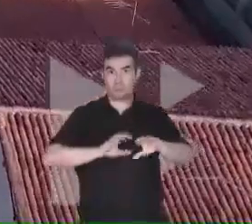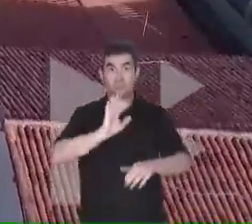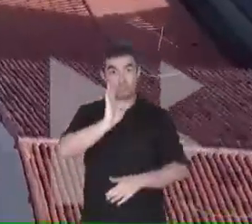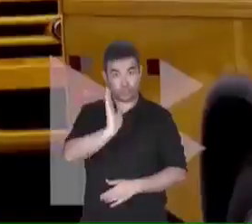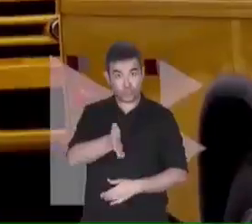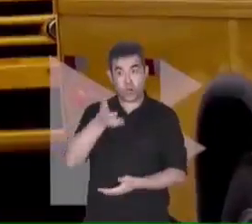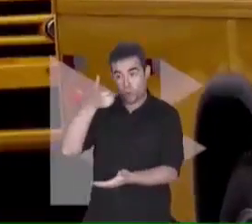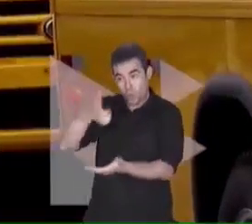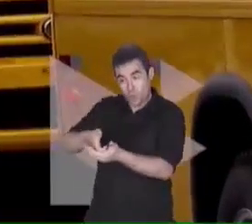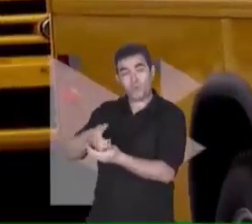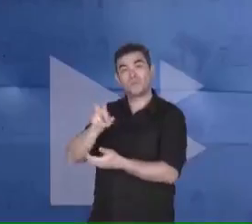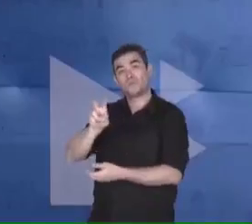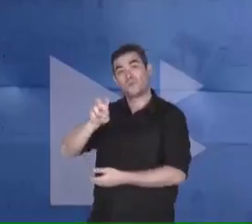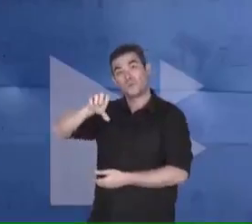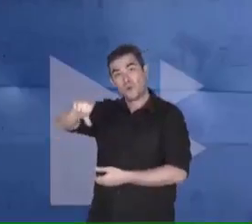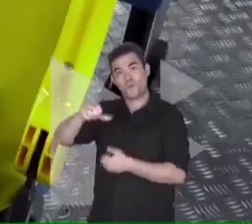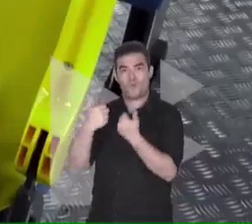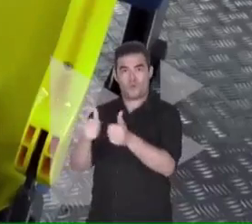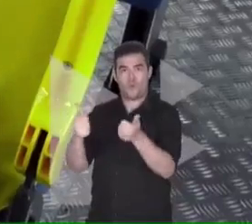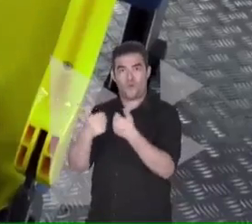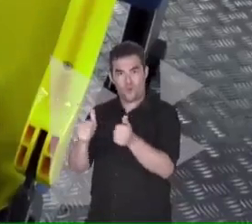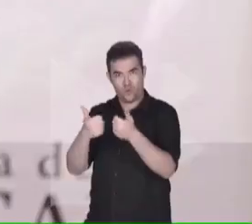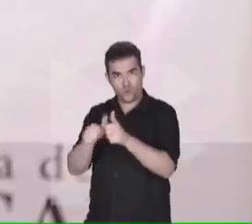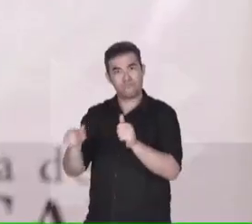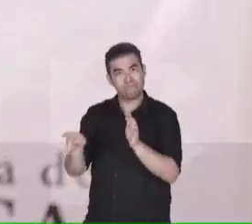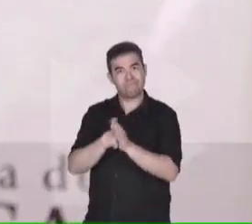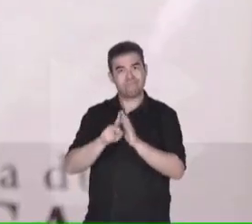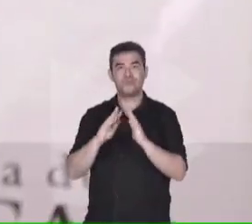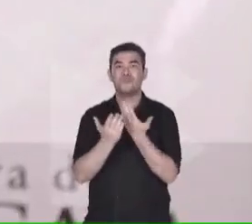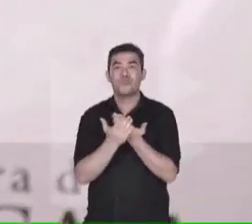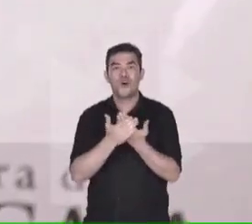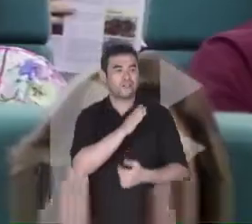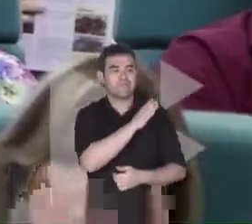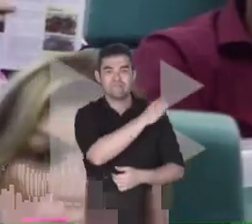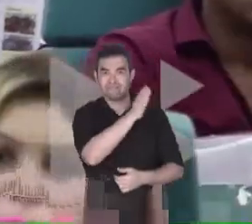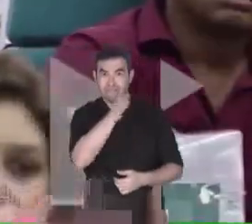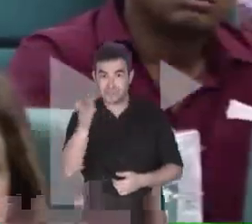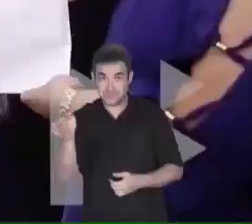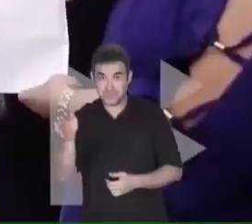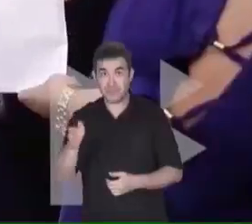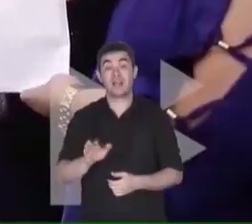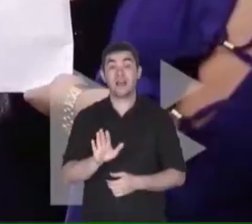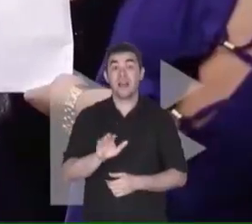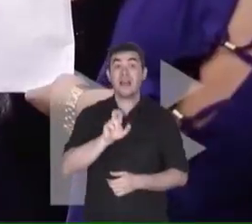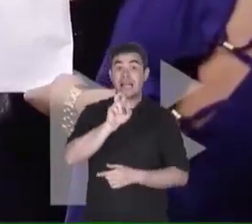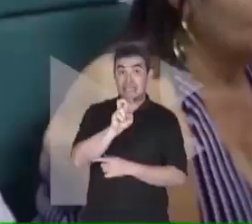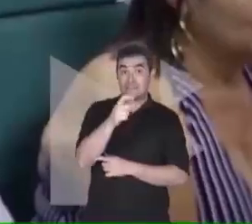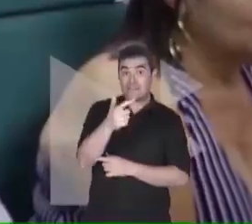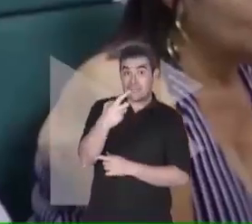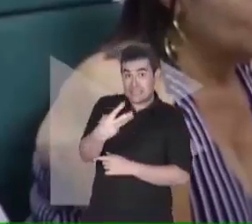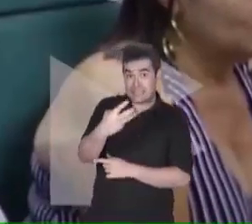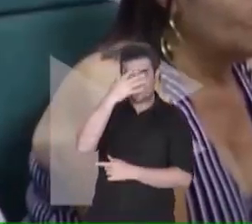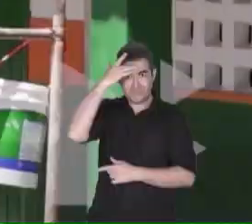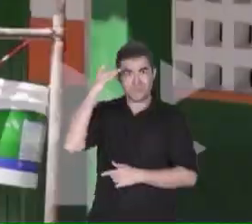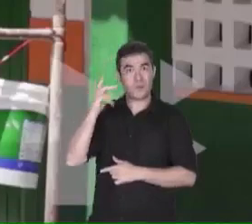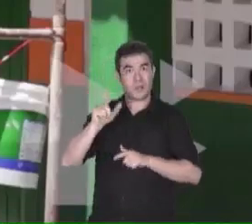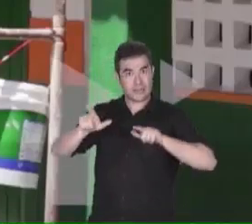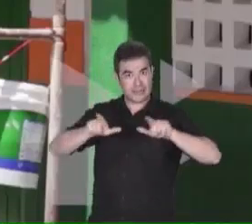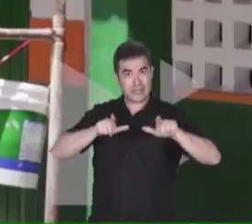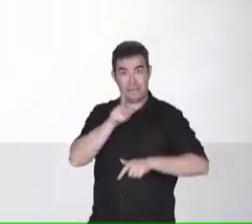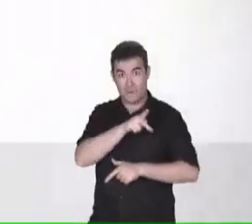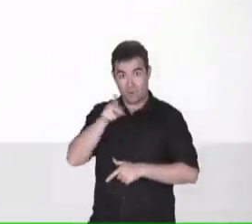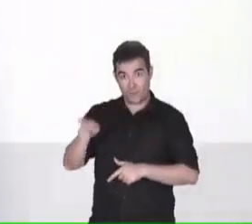adquiriu 59 novos veículos para o transporte escolar. Naomi convocou 523 professores do concurso